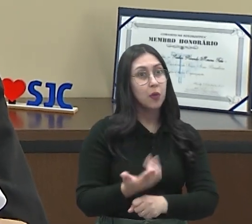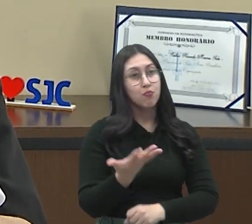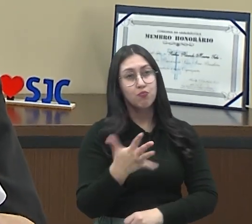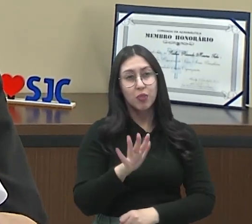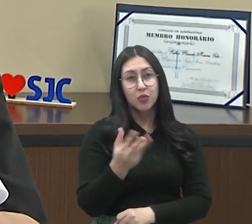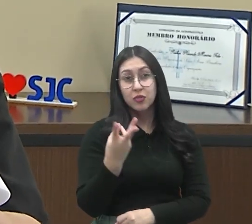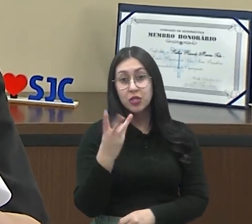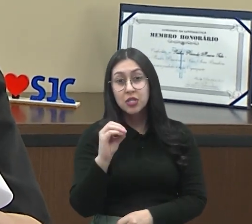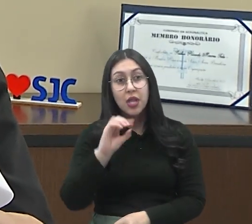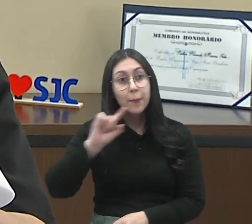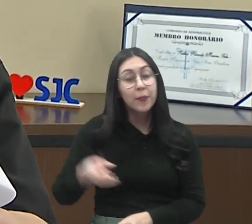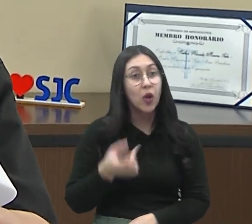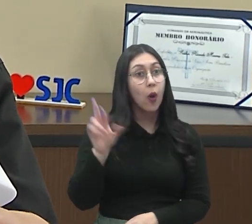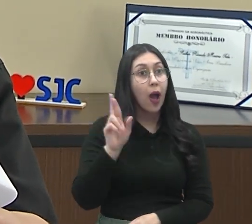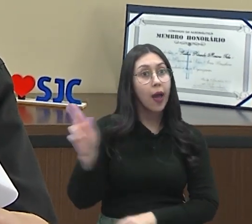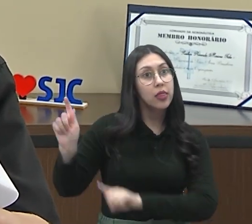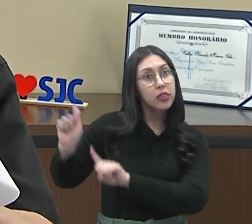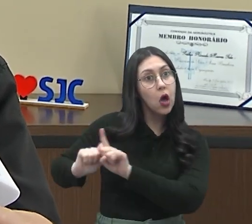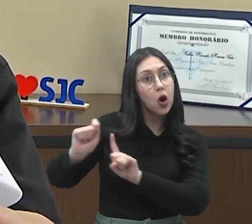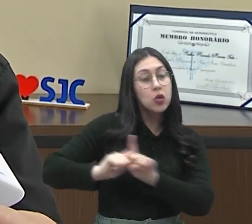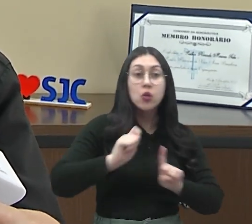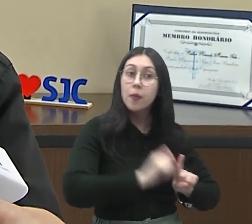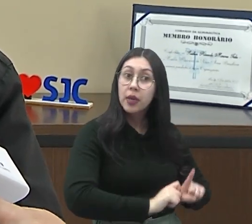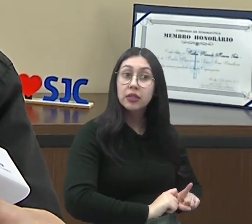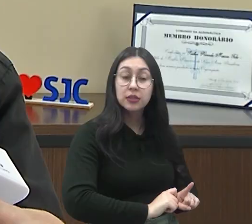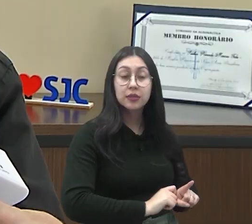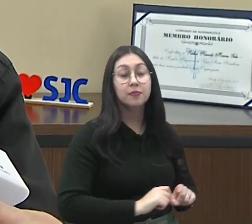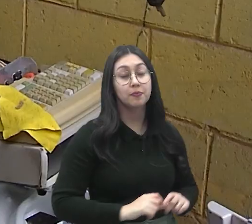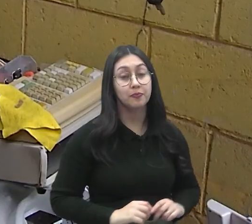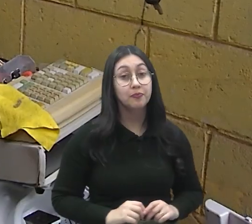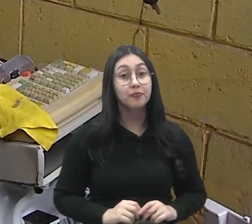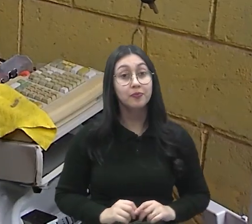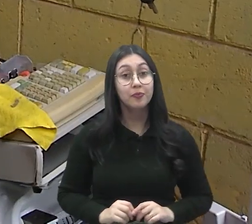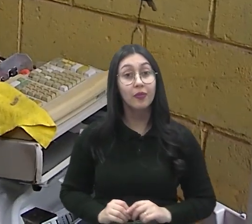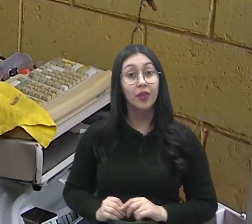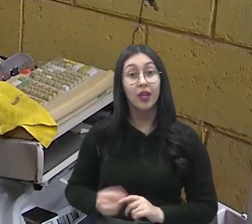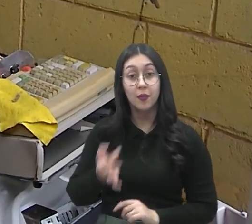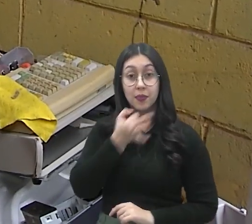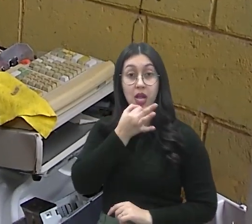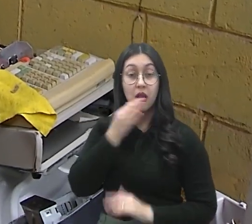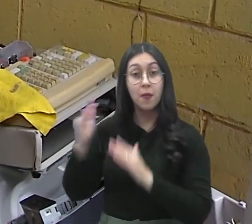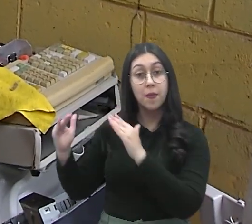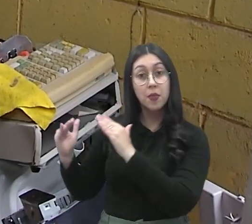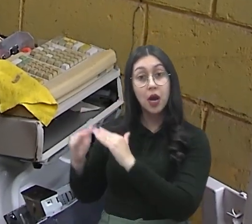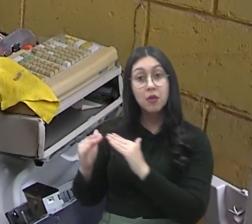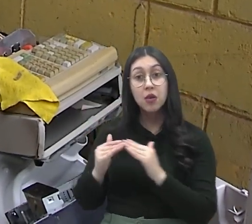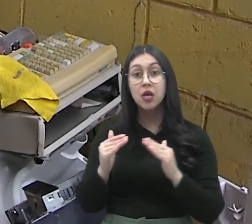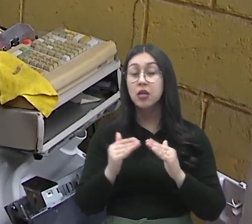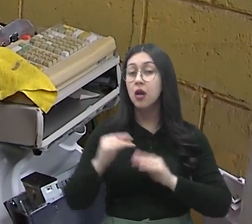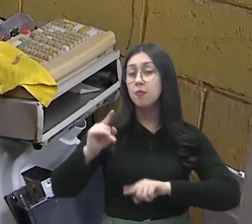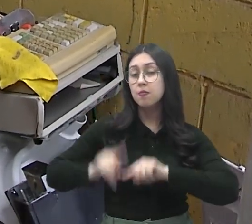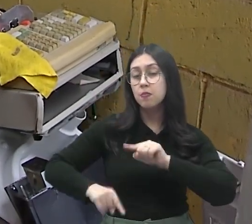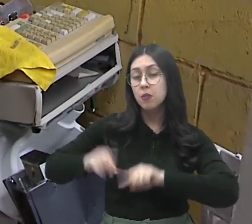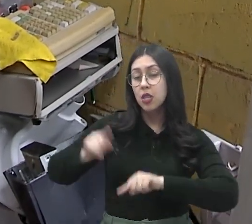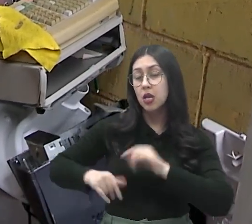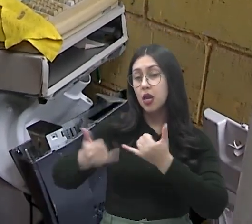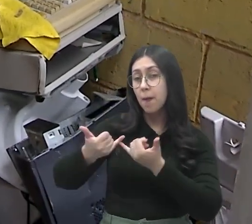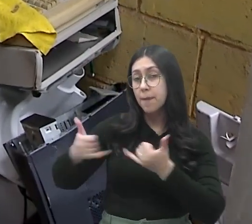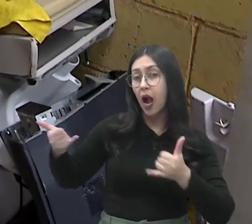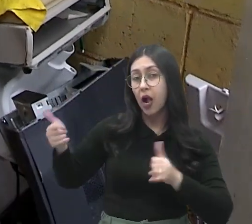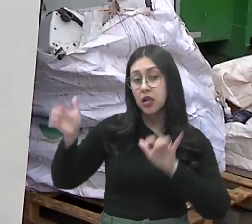mais ou menos R$30 mil por mês, somente para realizar esse trabalho. Para os moradores, a rotina de descarte